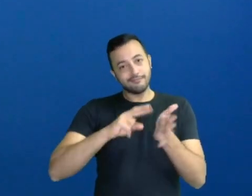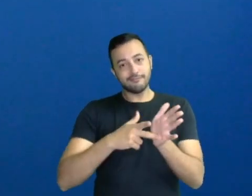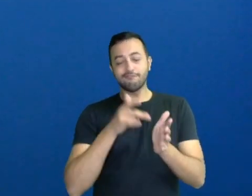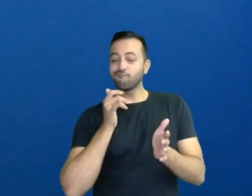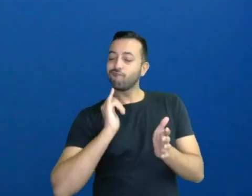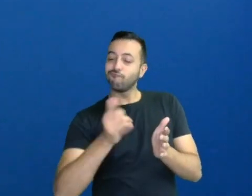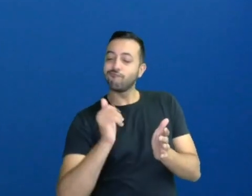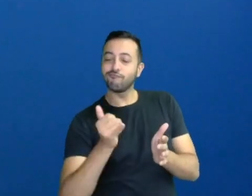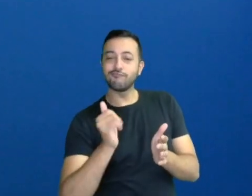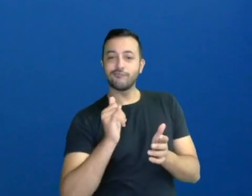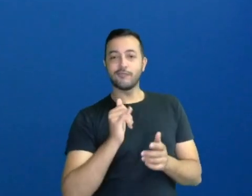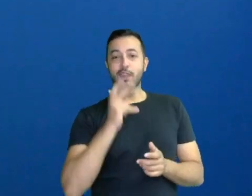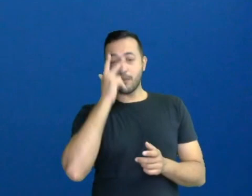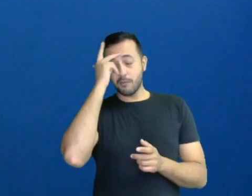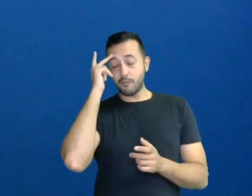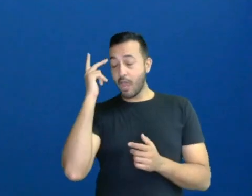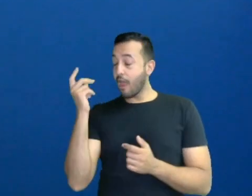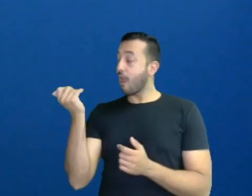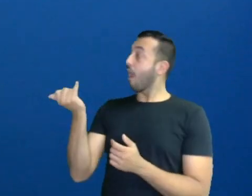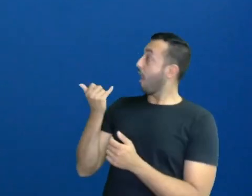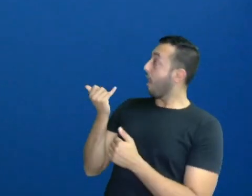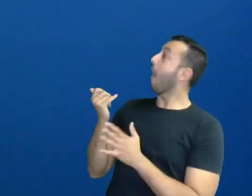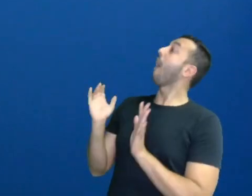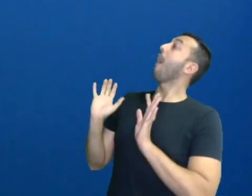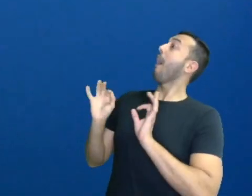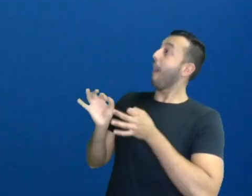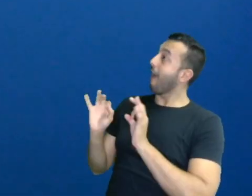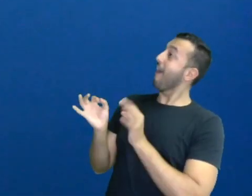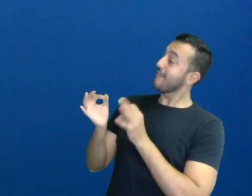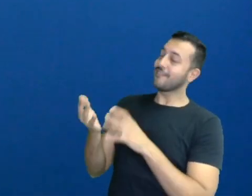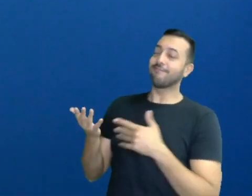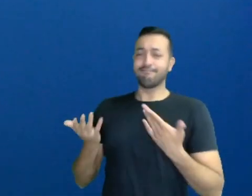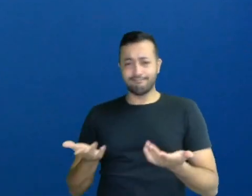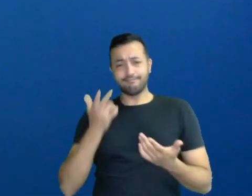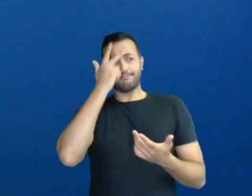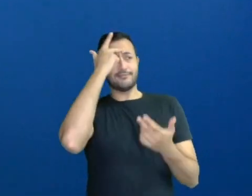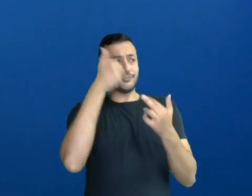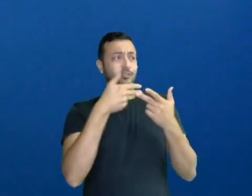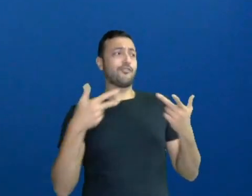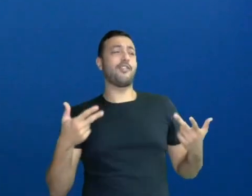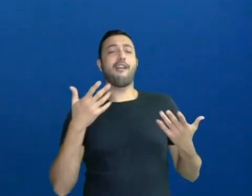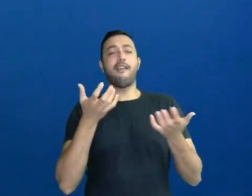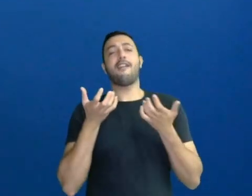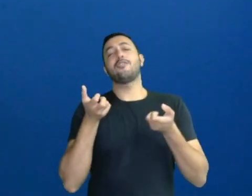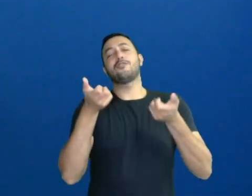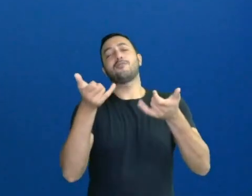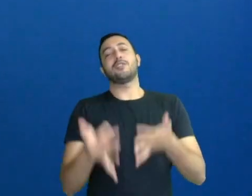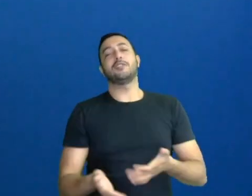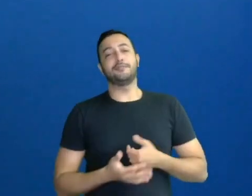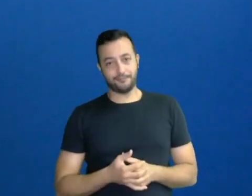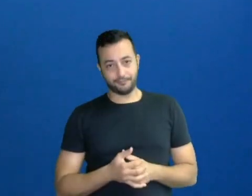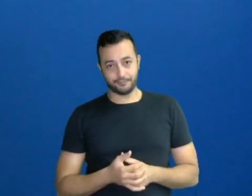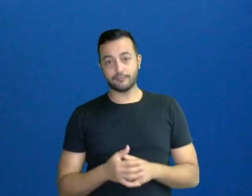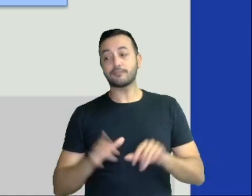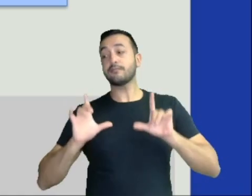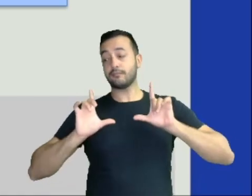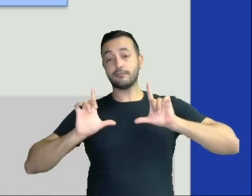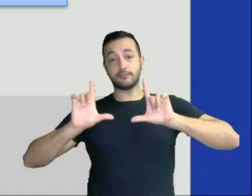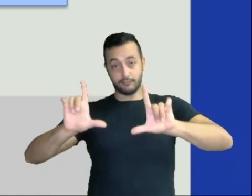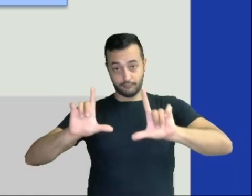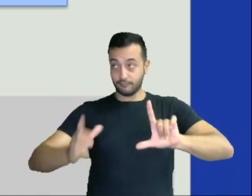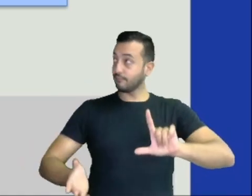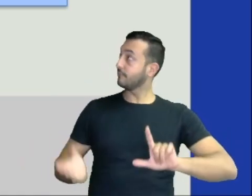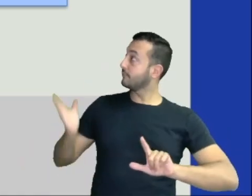né fazer com que outras pessoas saibam e alguma coisa que ela quer dizer aqui nesse bilhete